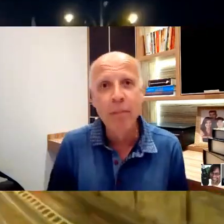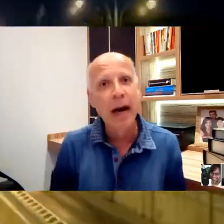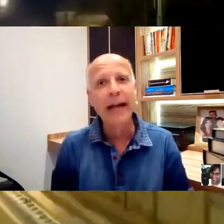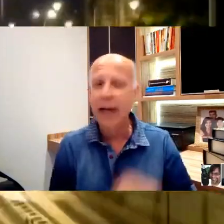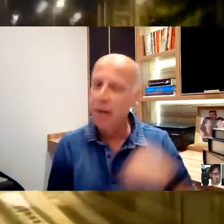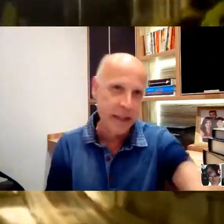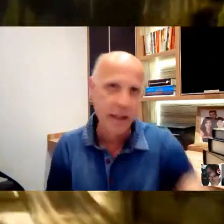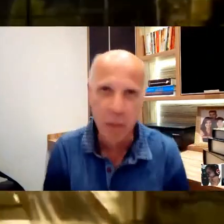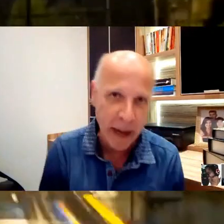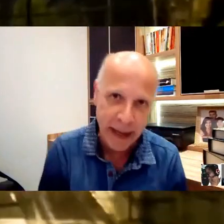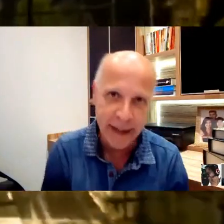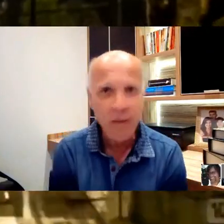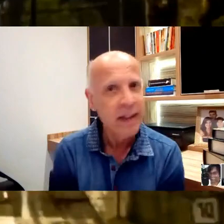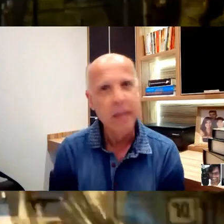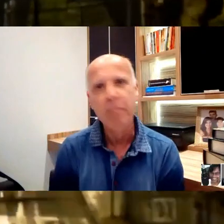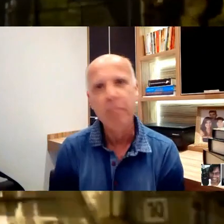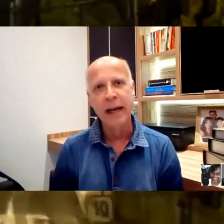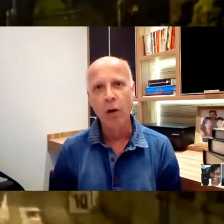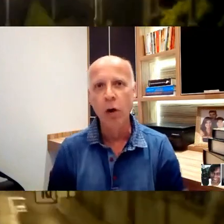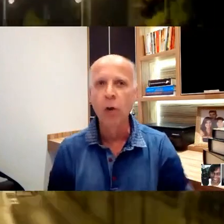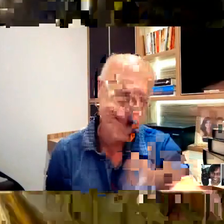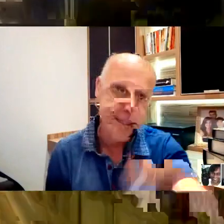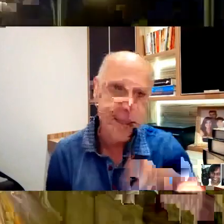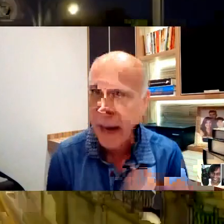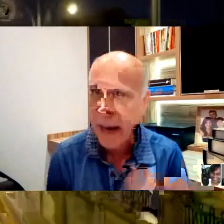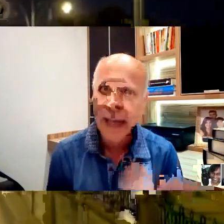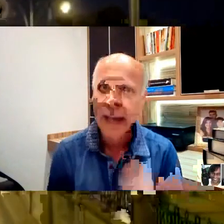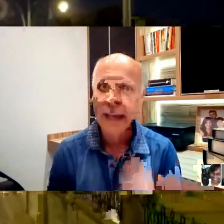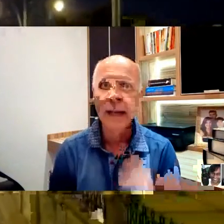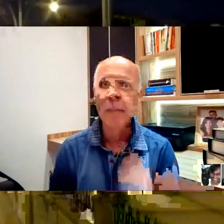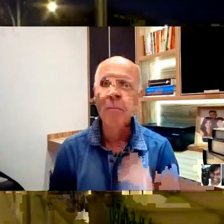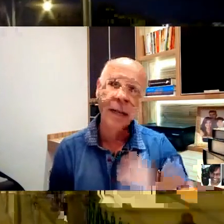daqui a pouco essa propaganda não vai ser paga, né? Como é que vai ser paga?